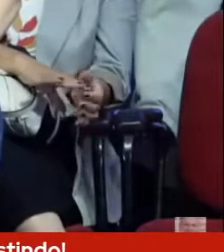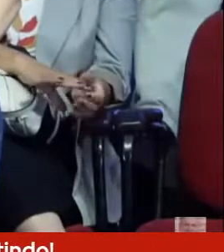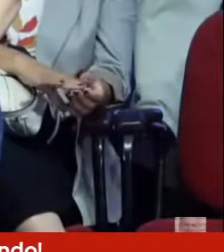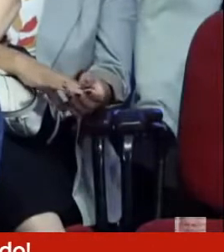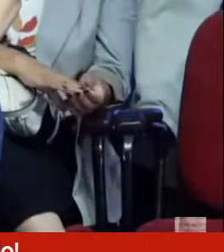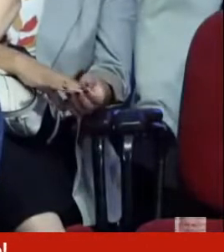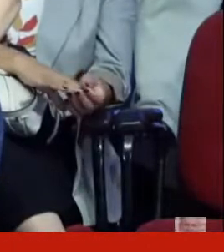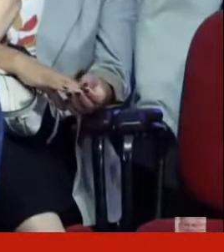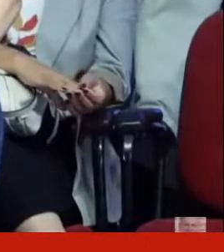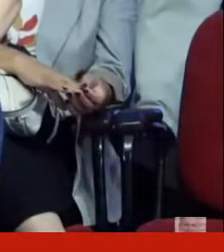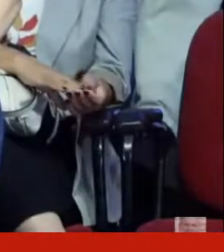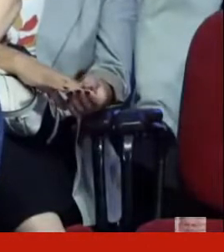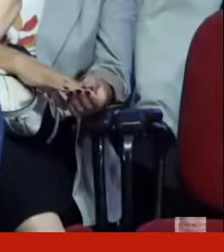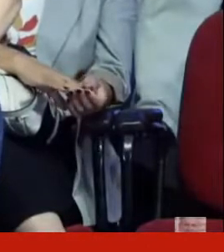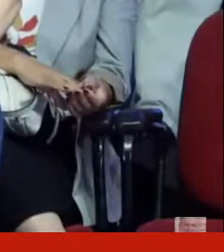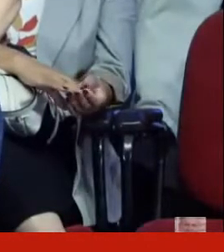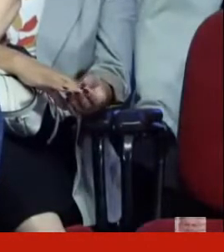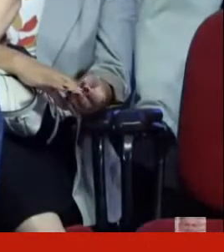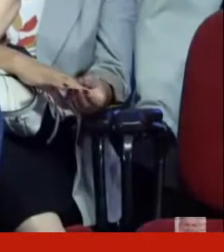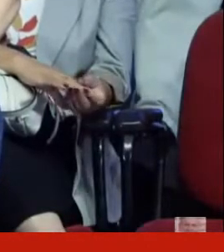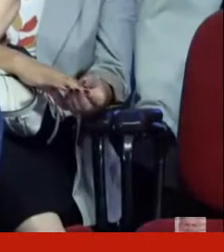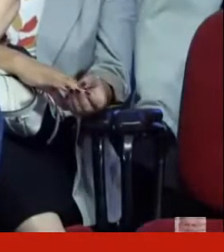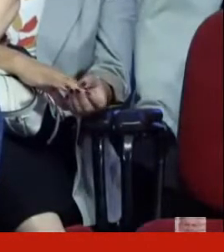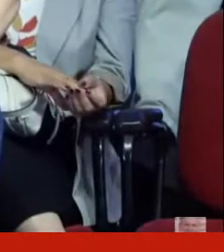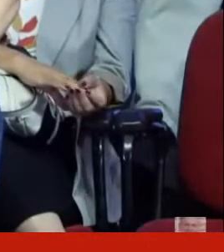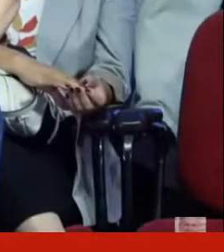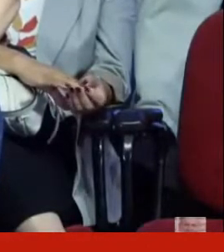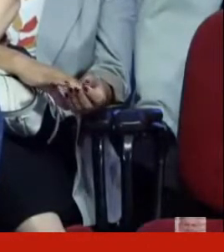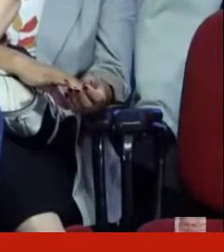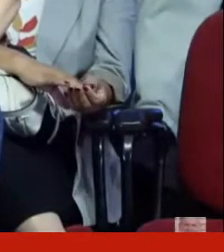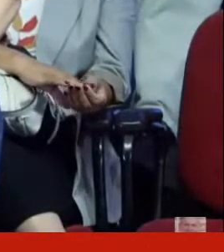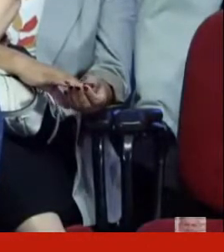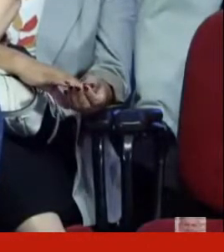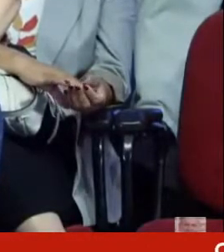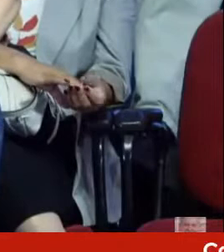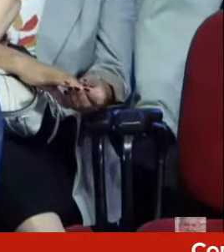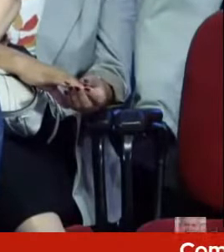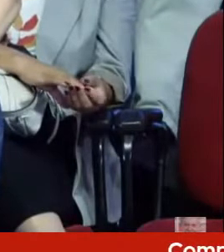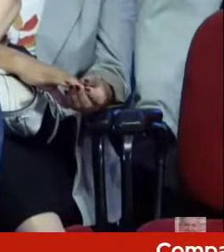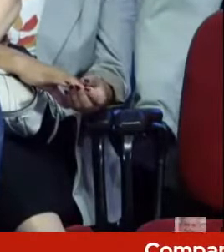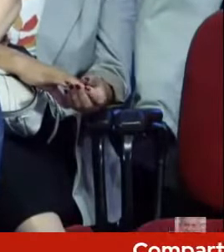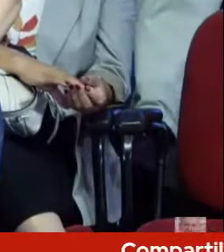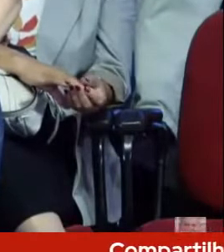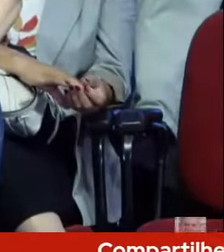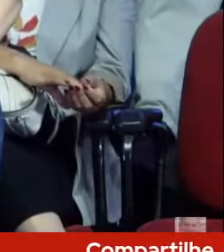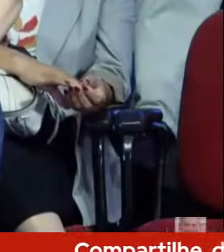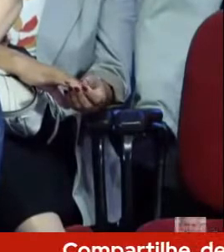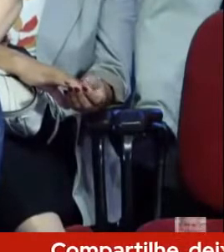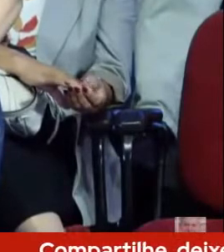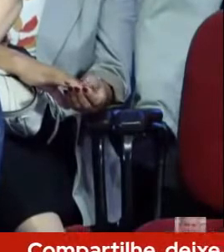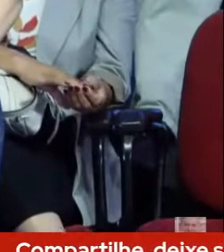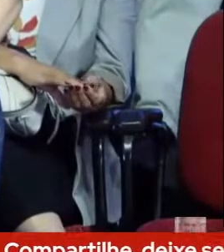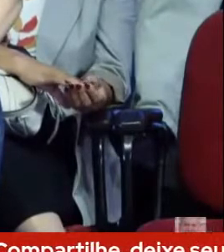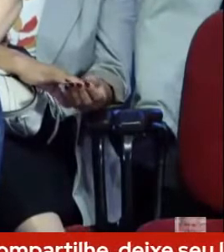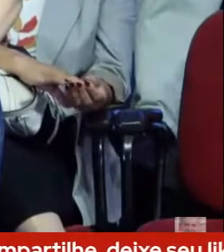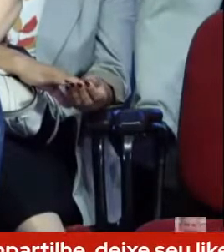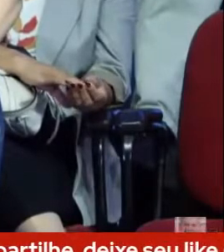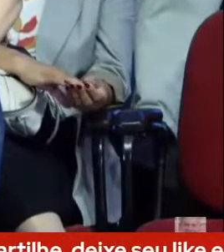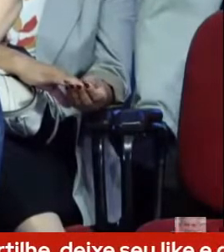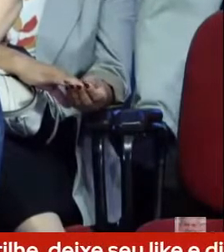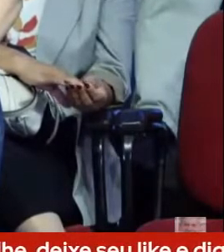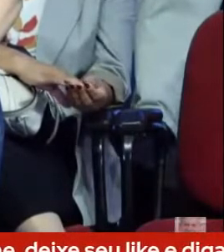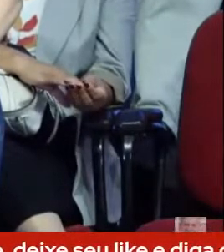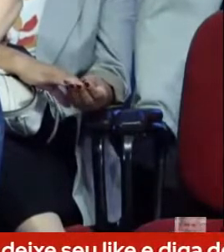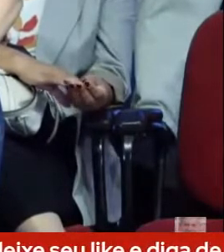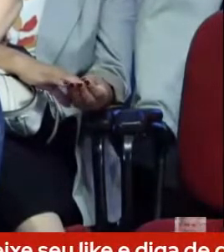Brasil, de volta ao rumo. Precisamos de quem o governe para um porto seguro. Vamos